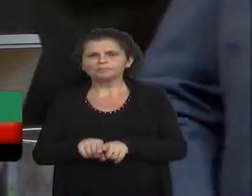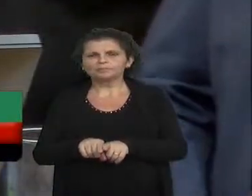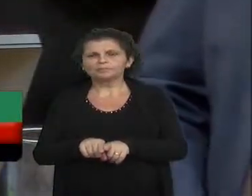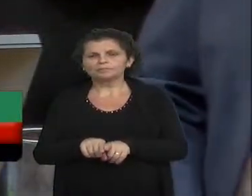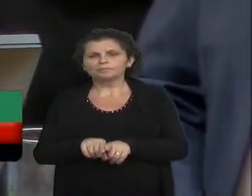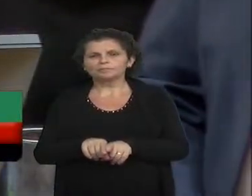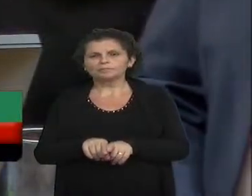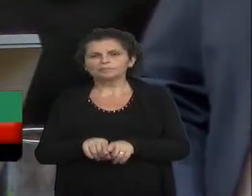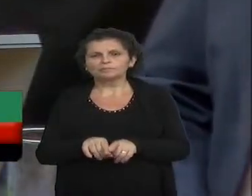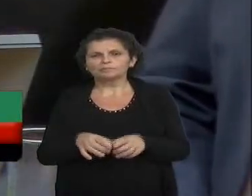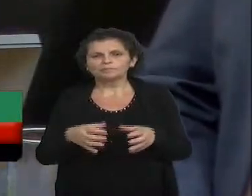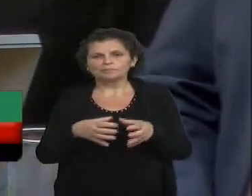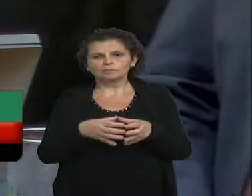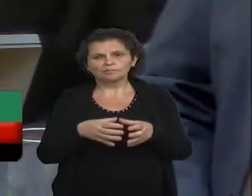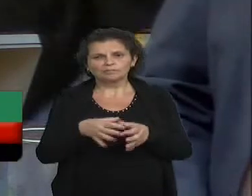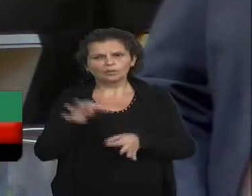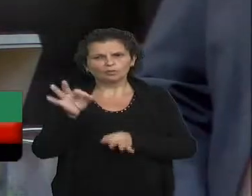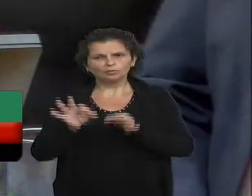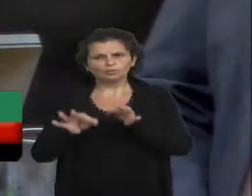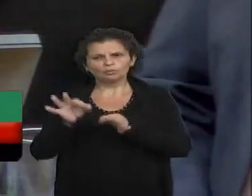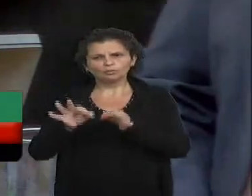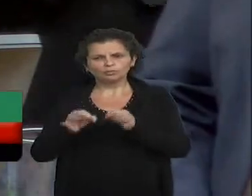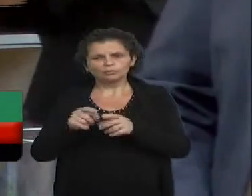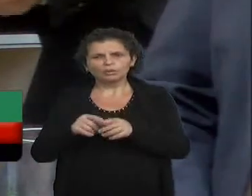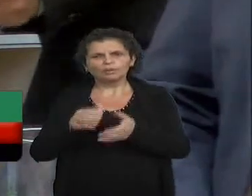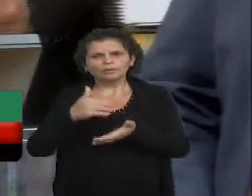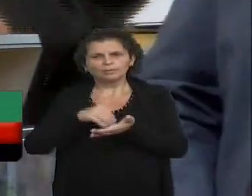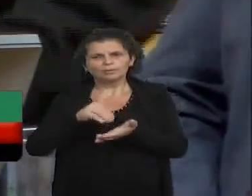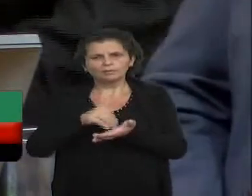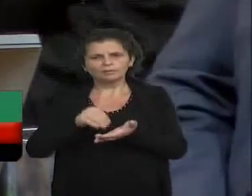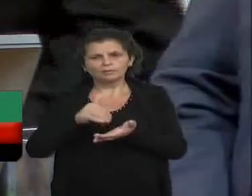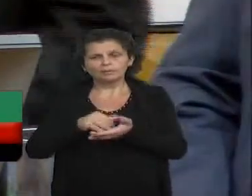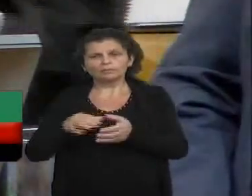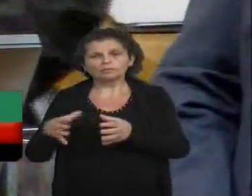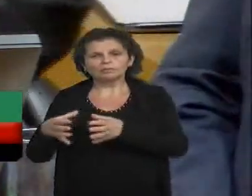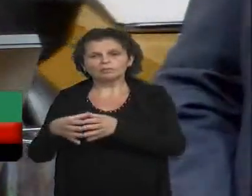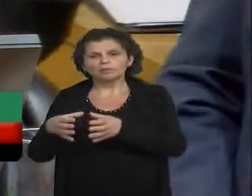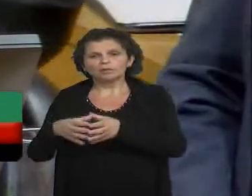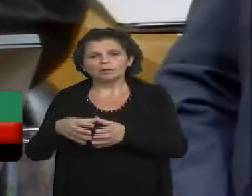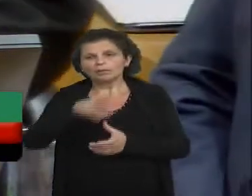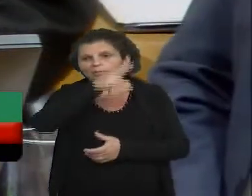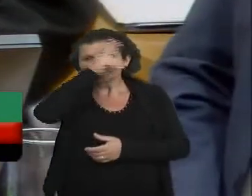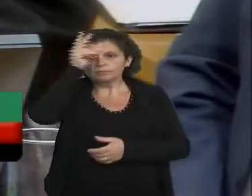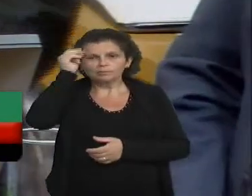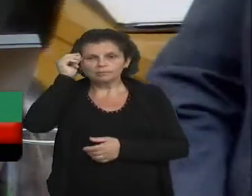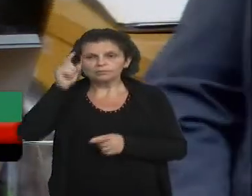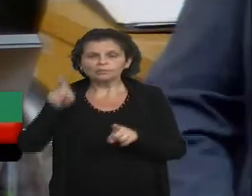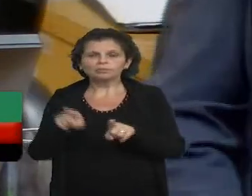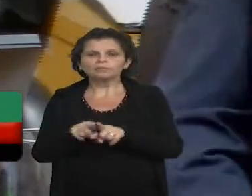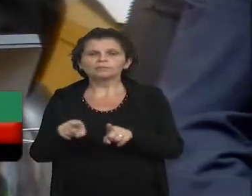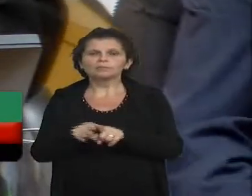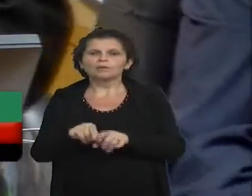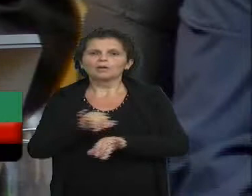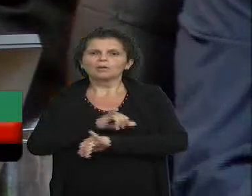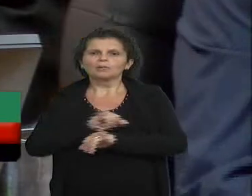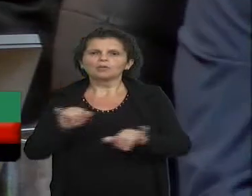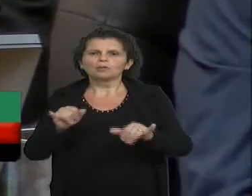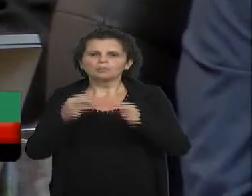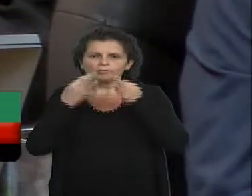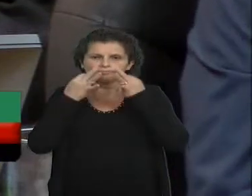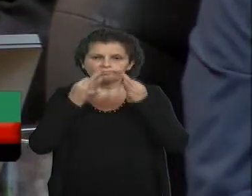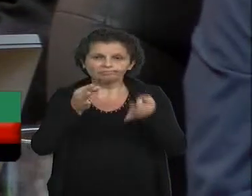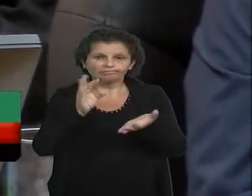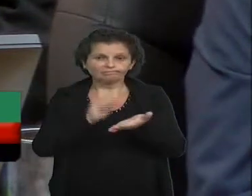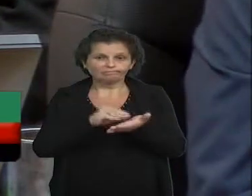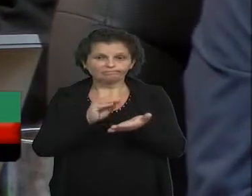ao departamento jurídico, à secretaria e ao departamento da prefeitura, pois eles não se atentaram a